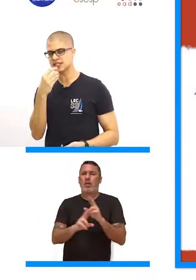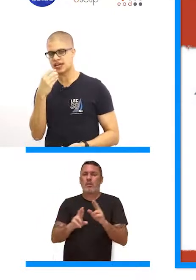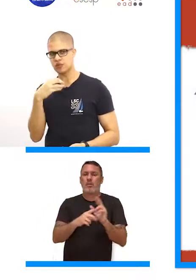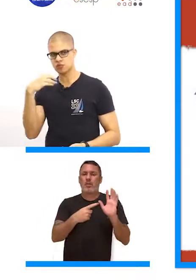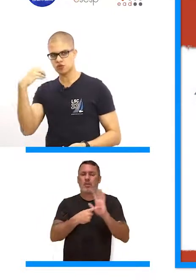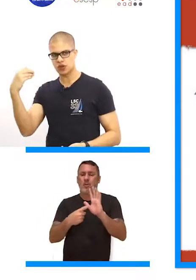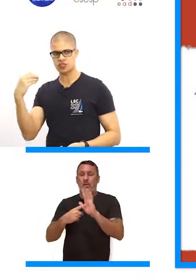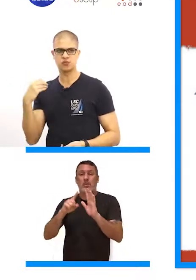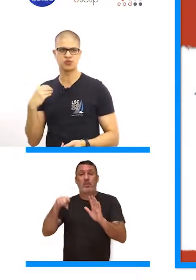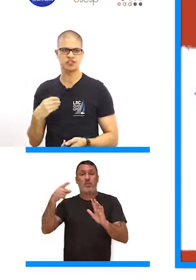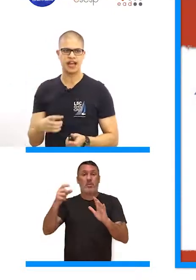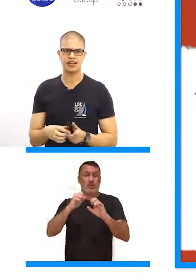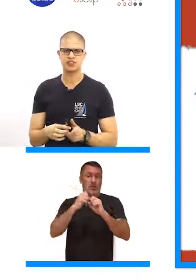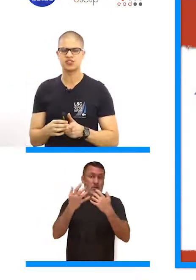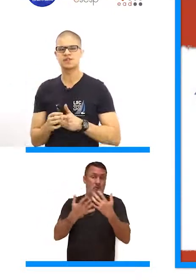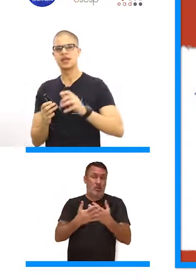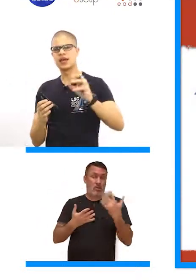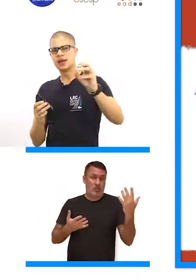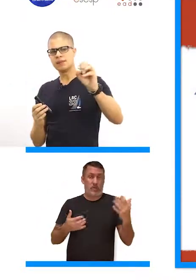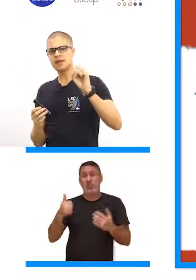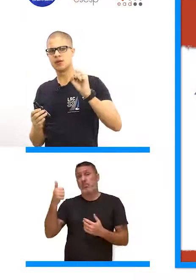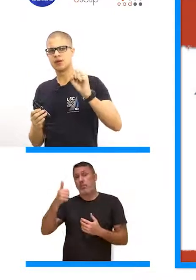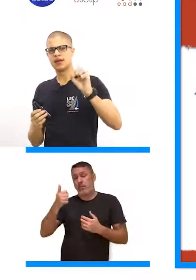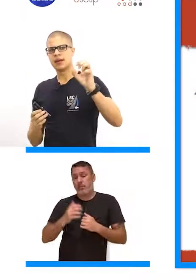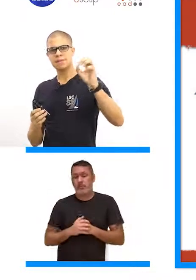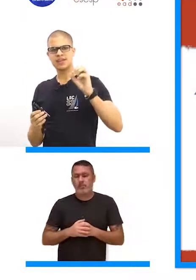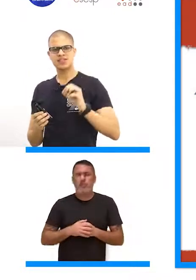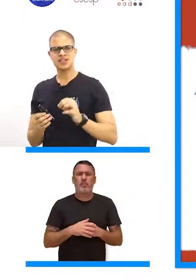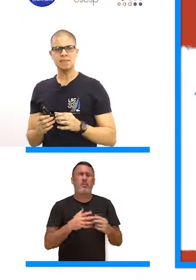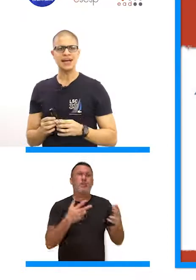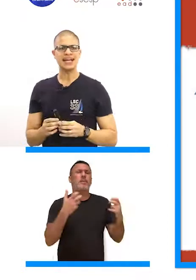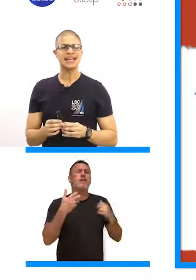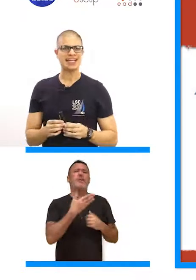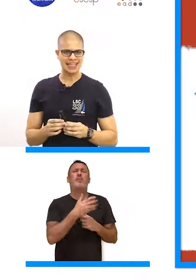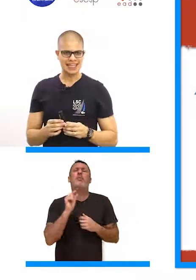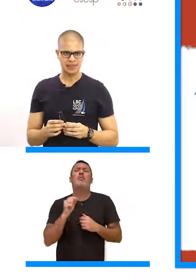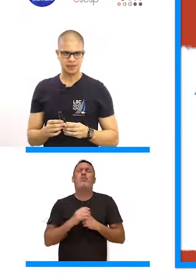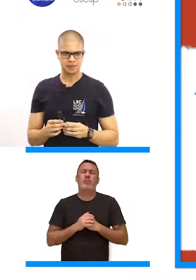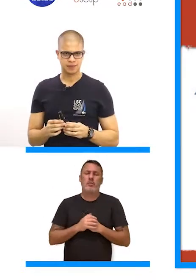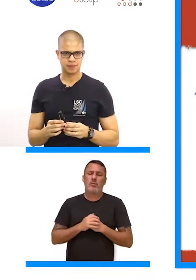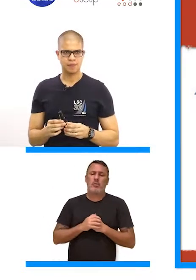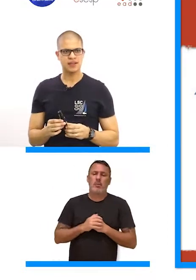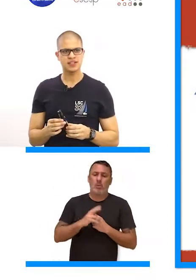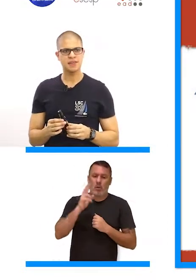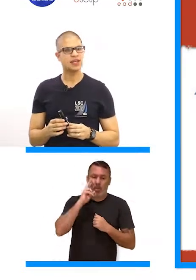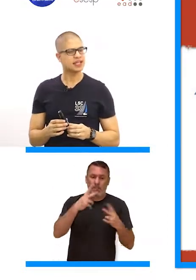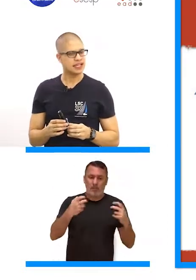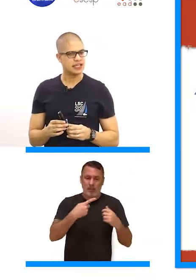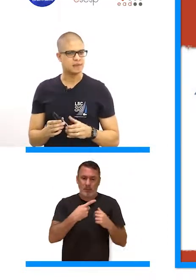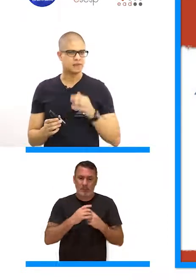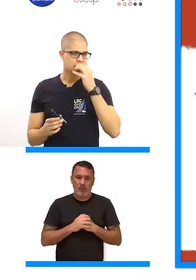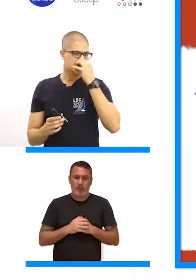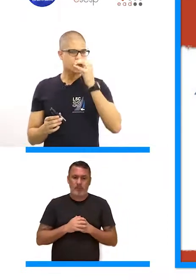que apresentaremos nos próximos slides. Primeiro, perceba que